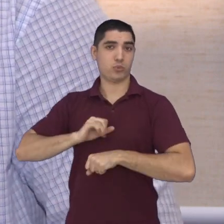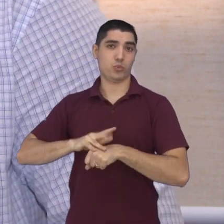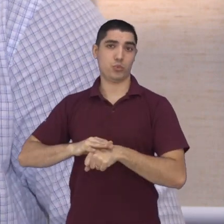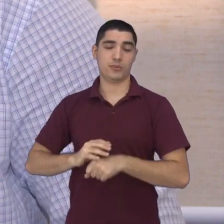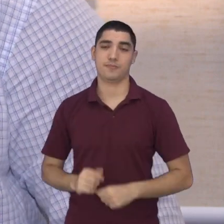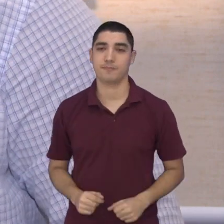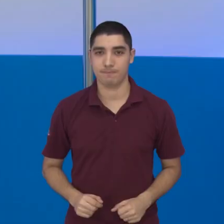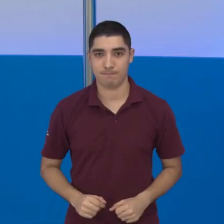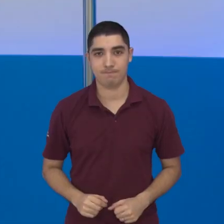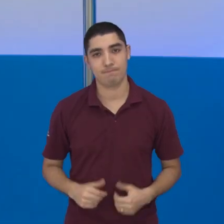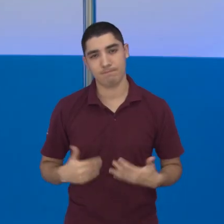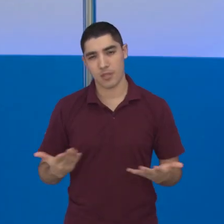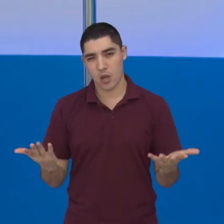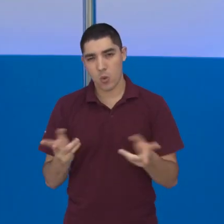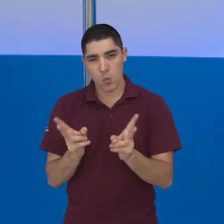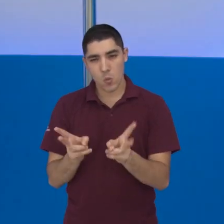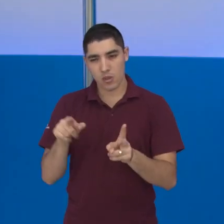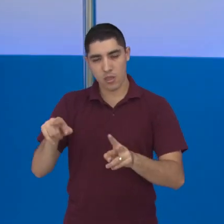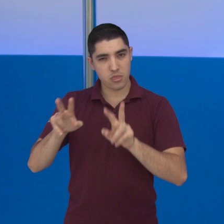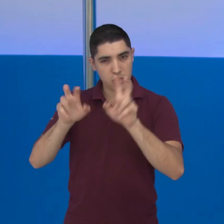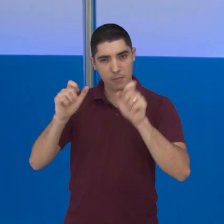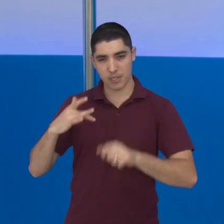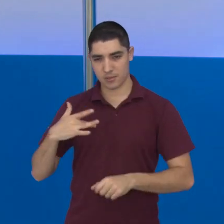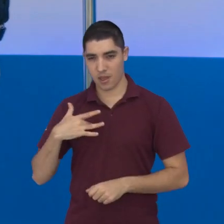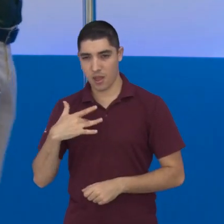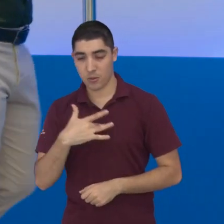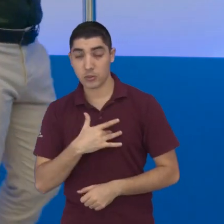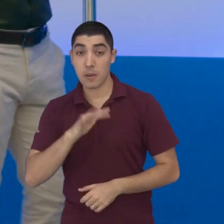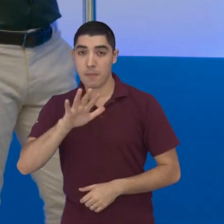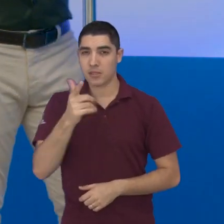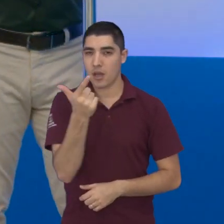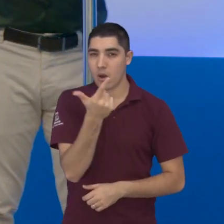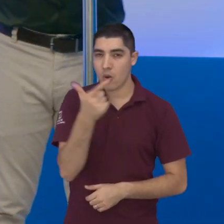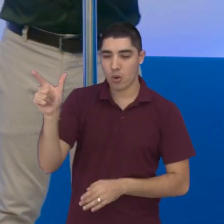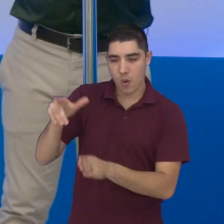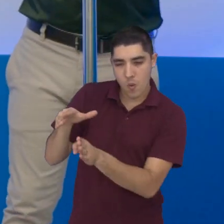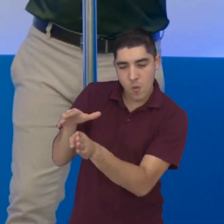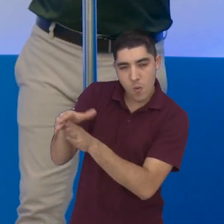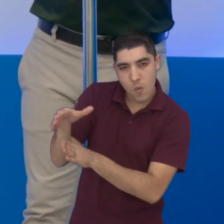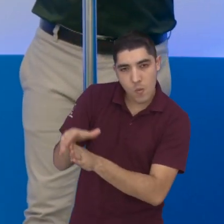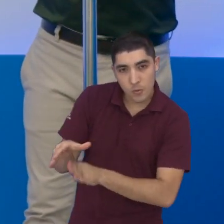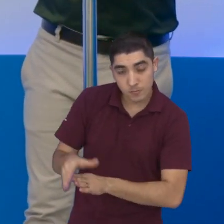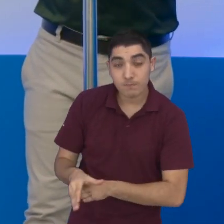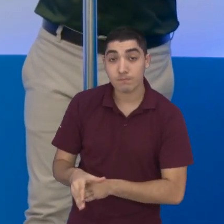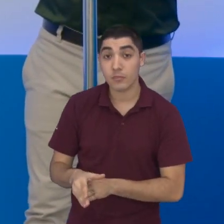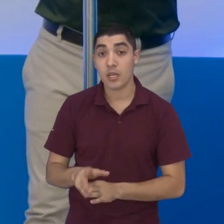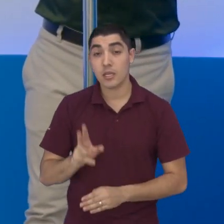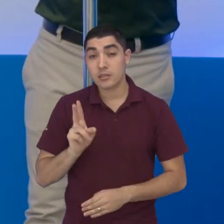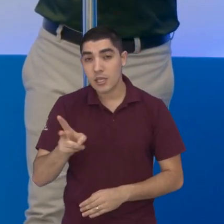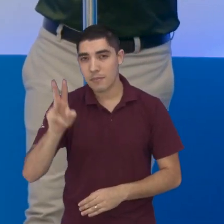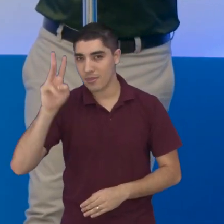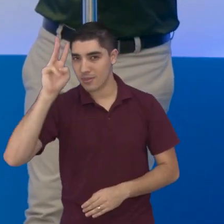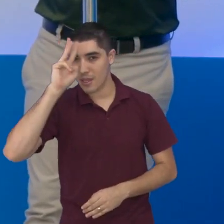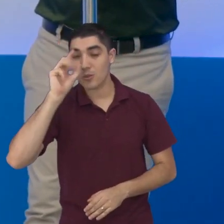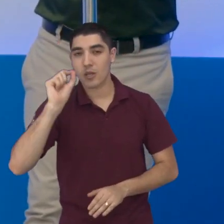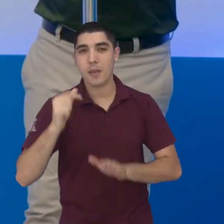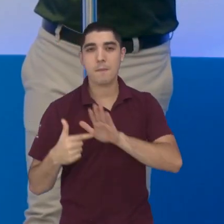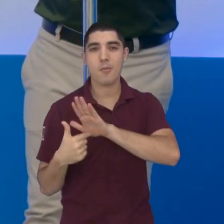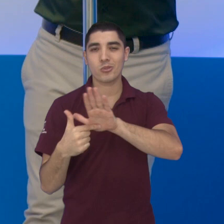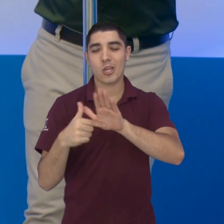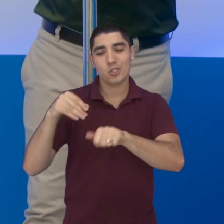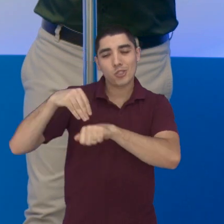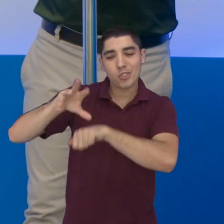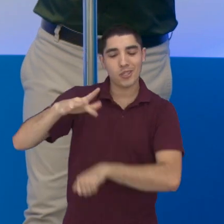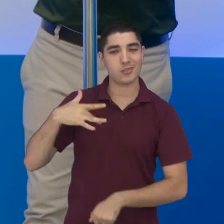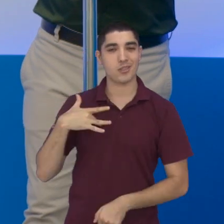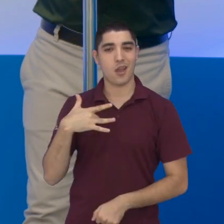contaminaram também e vamos manter nosso bate-papo no tema da Saúde mas com outras orientações e cuidados toda terça é dia